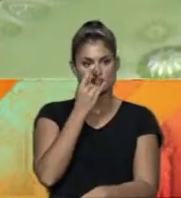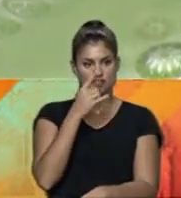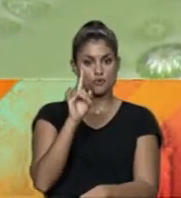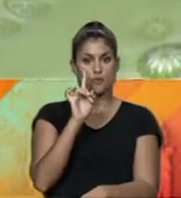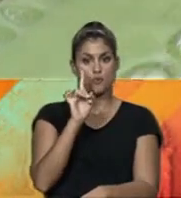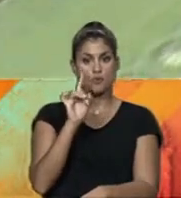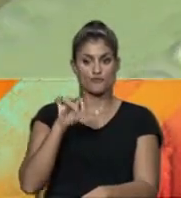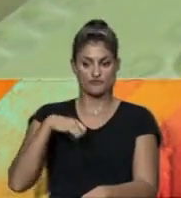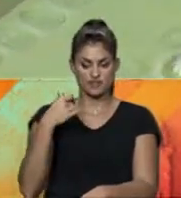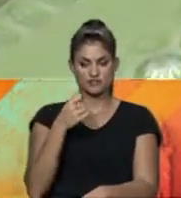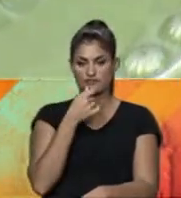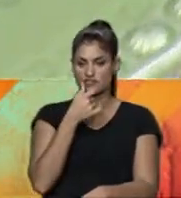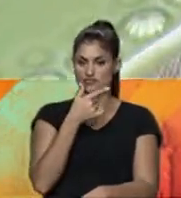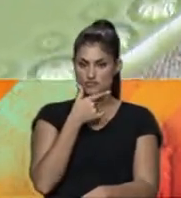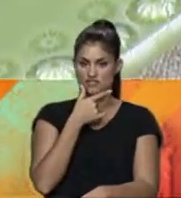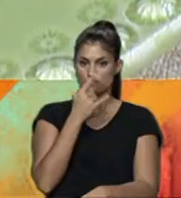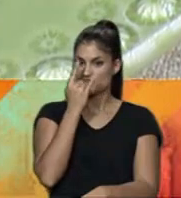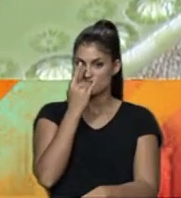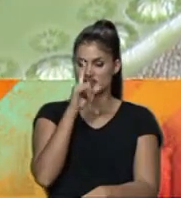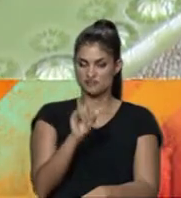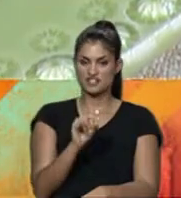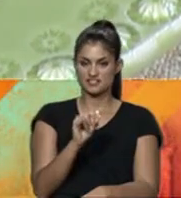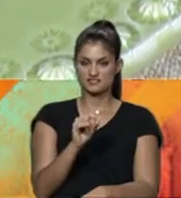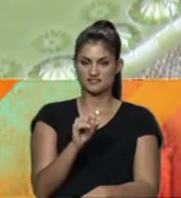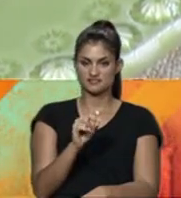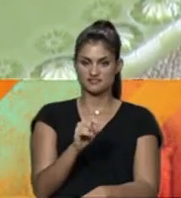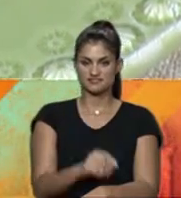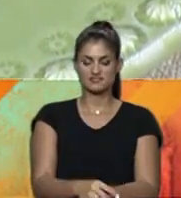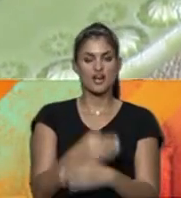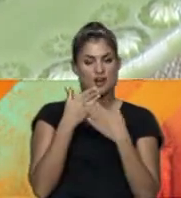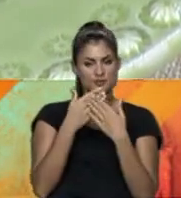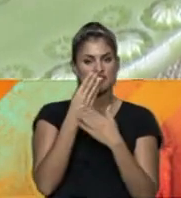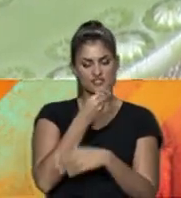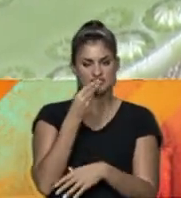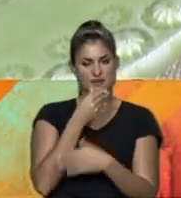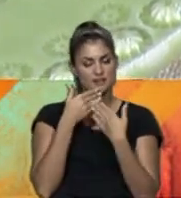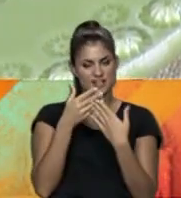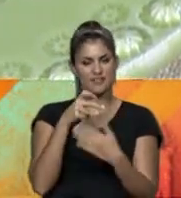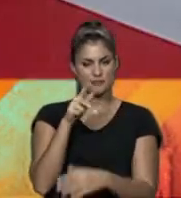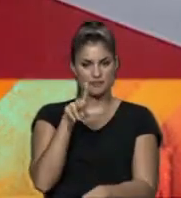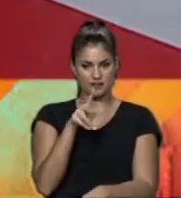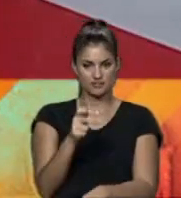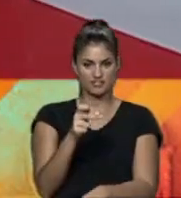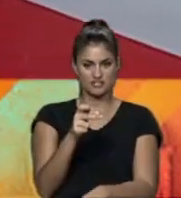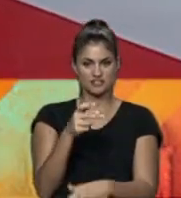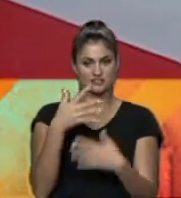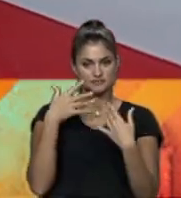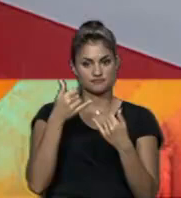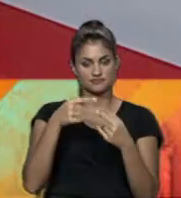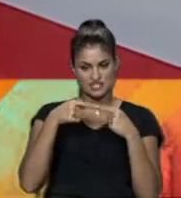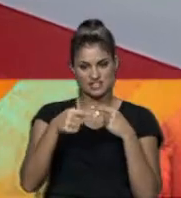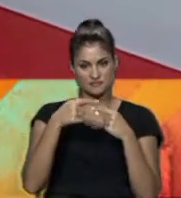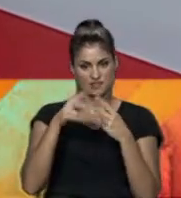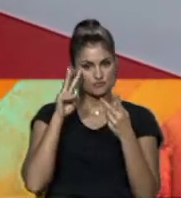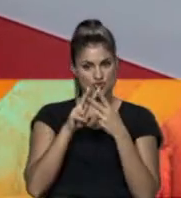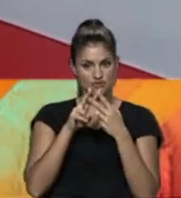a feijoada, o nosso javali. Paulinho, obrigado. Este aroma, Paula, obrigado, muito obrigado. Até para a semana, ou quando nos